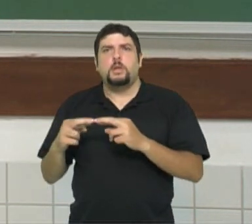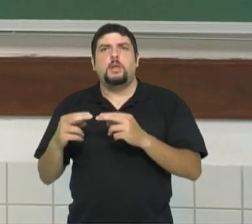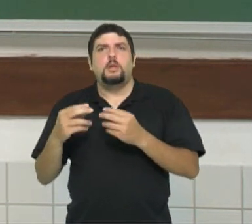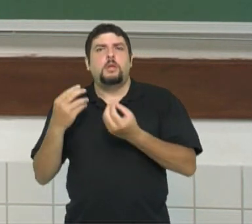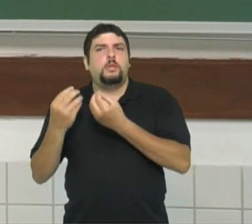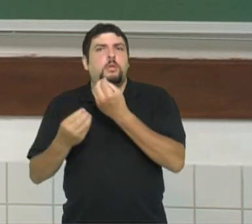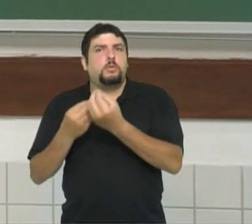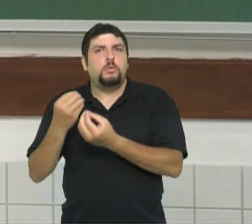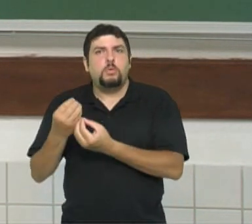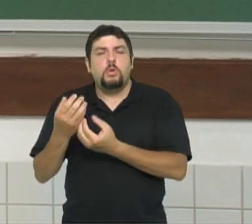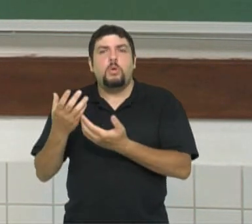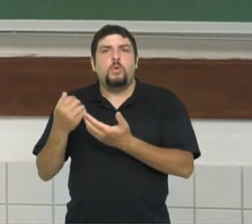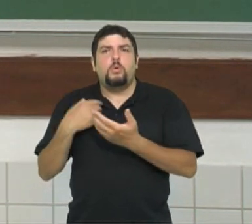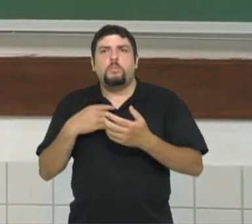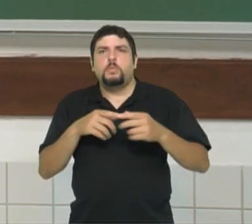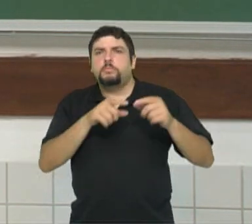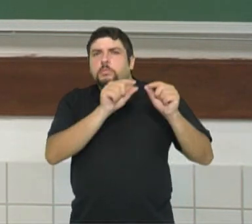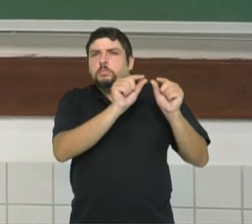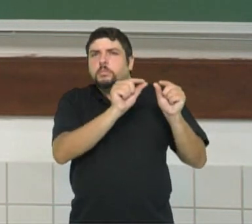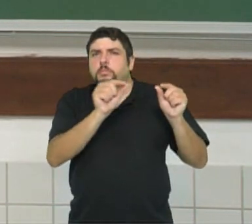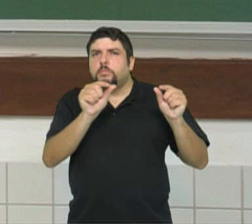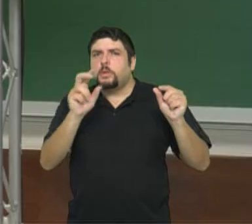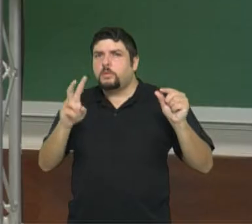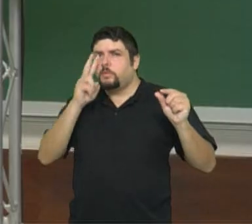mais fortes, que a gente já vai conhecer.